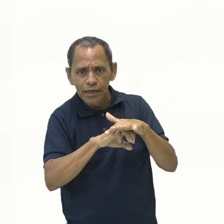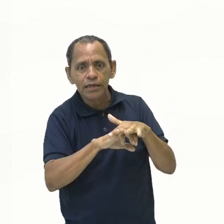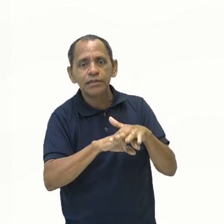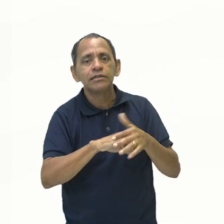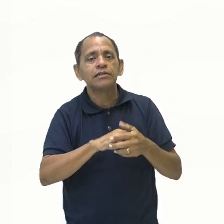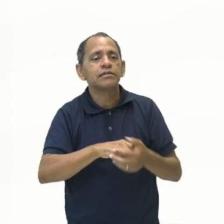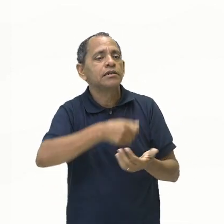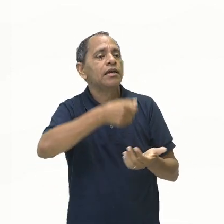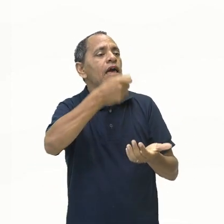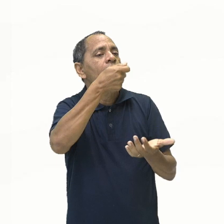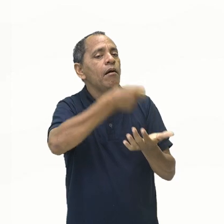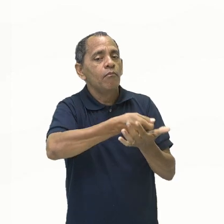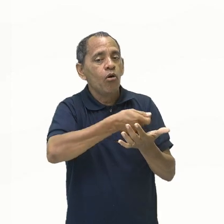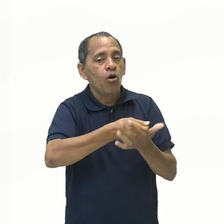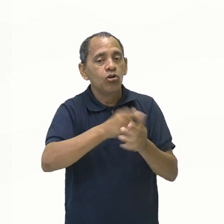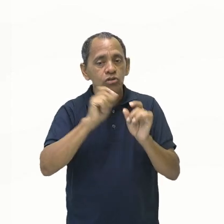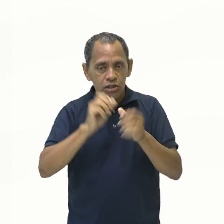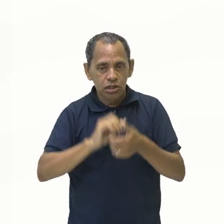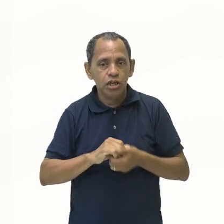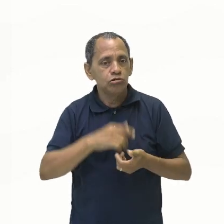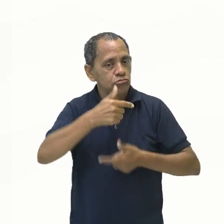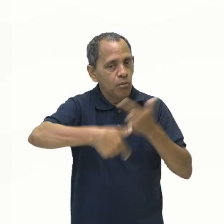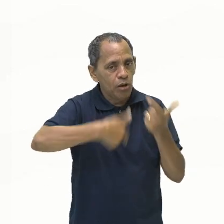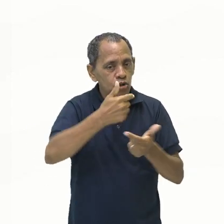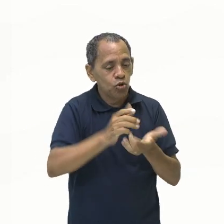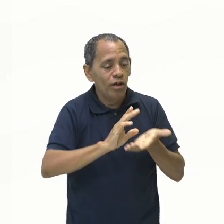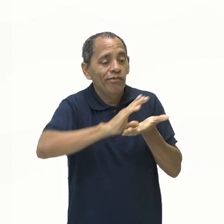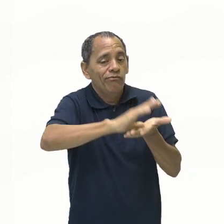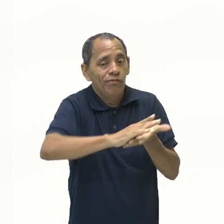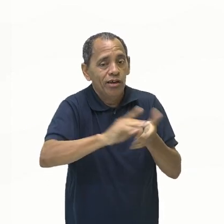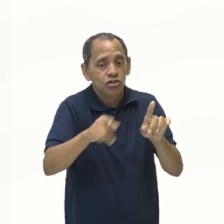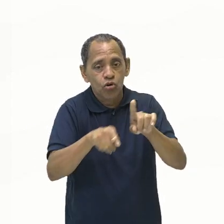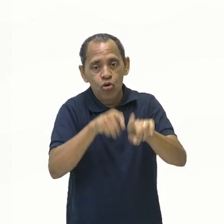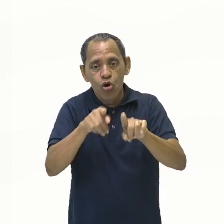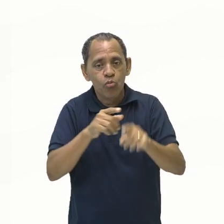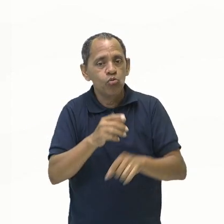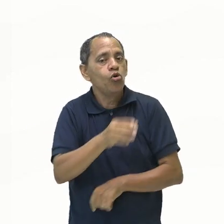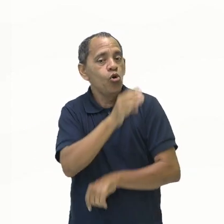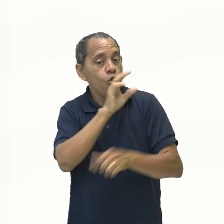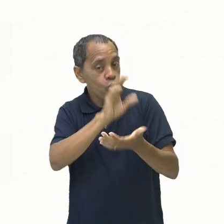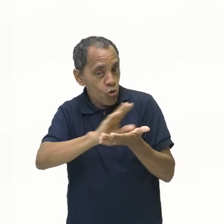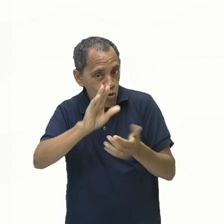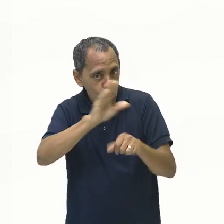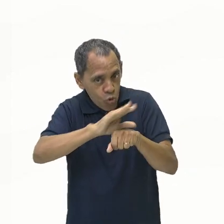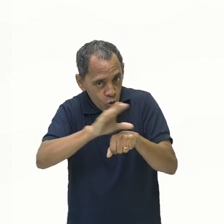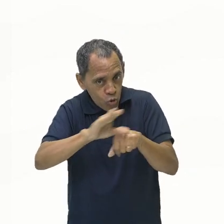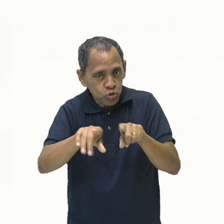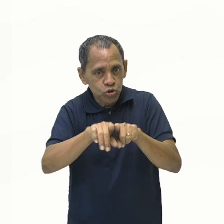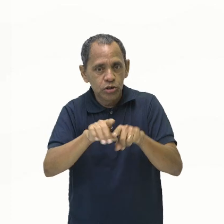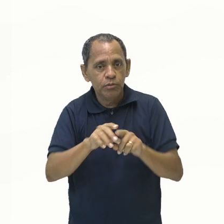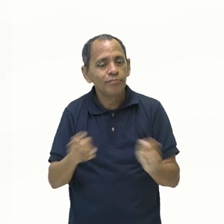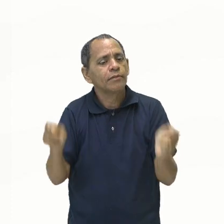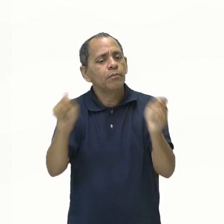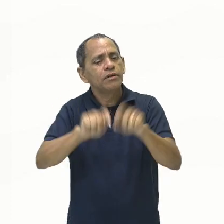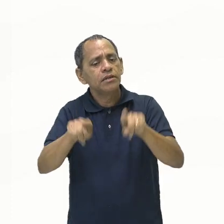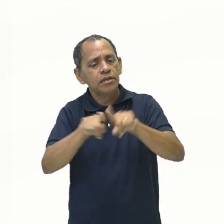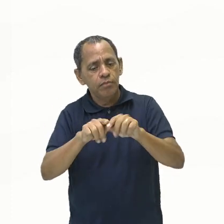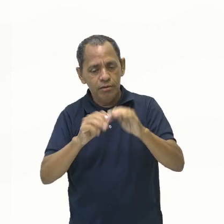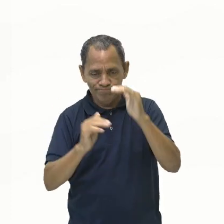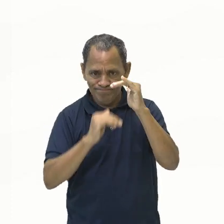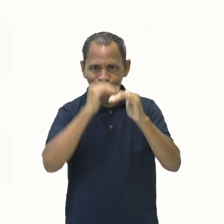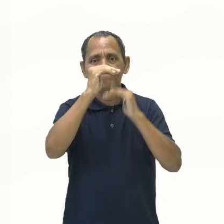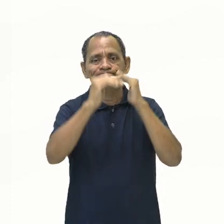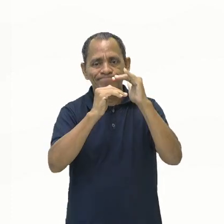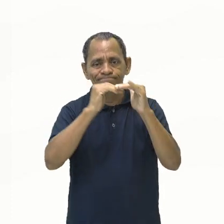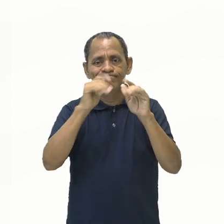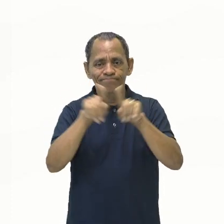trabalhador e elas investem em cursos de capacitação, favorecendo esse crescimento e progressão. Além